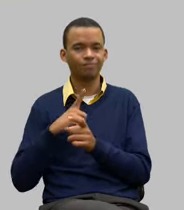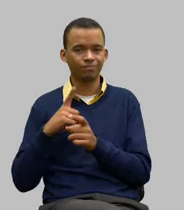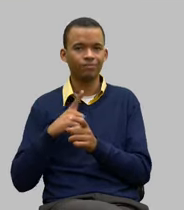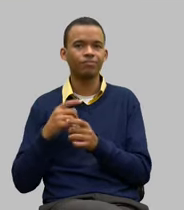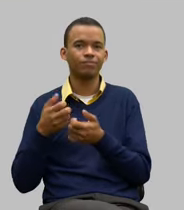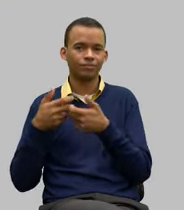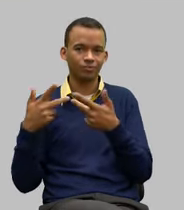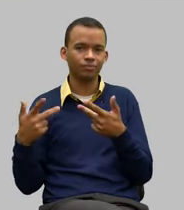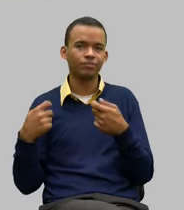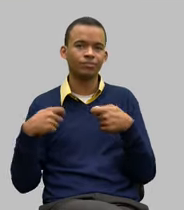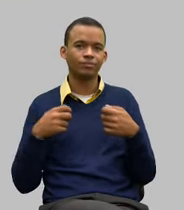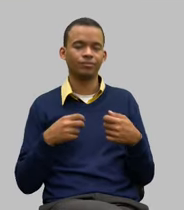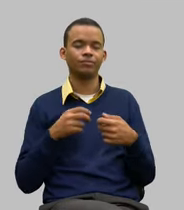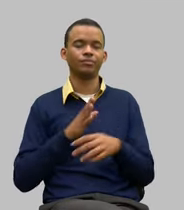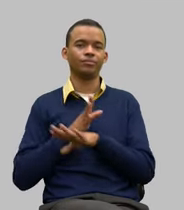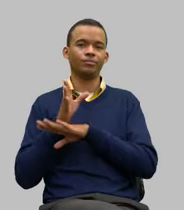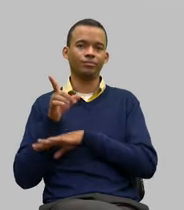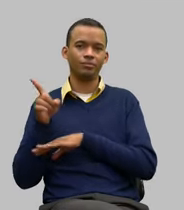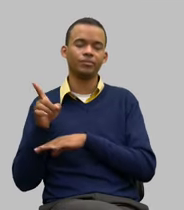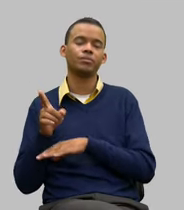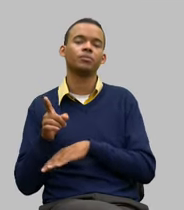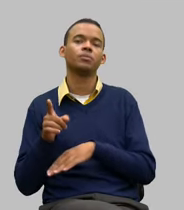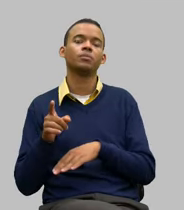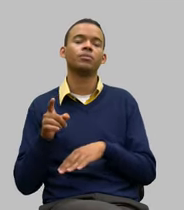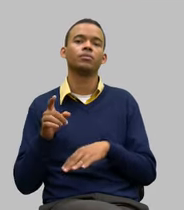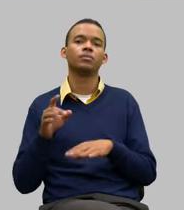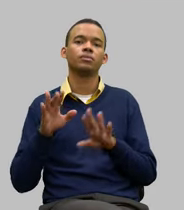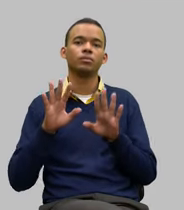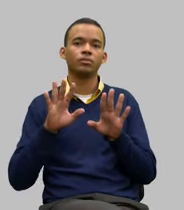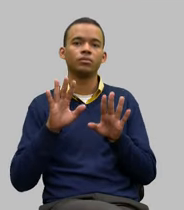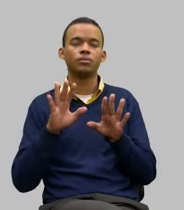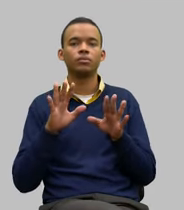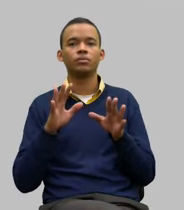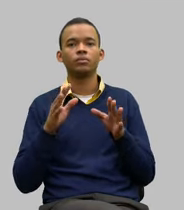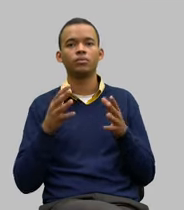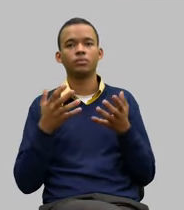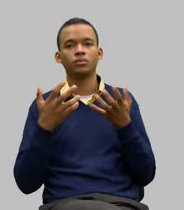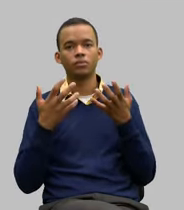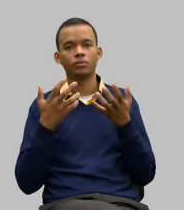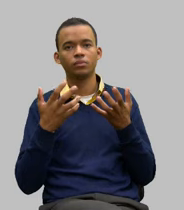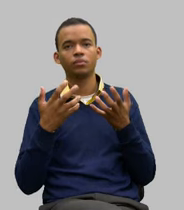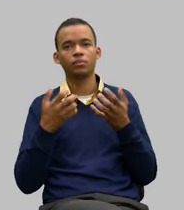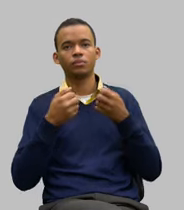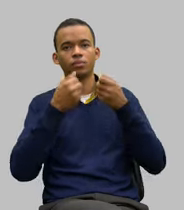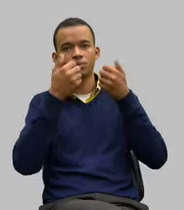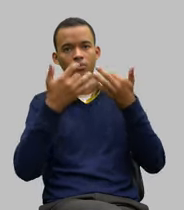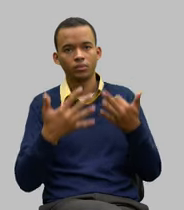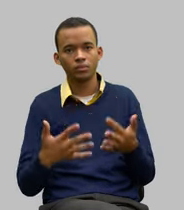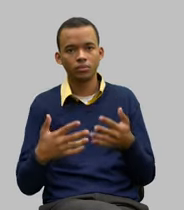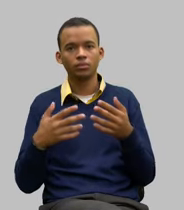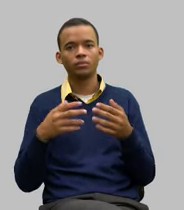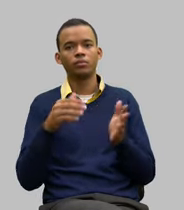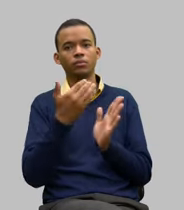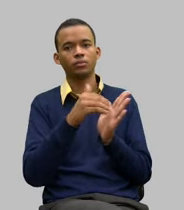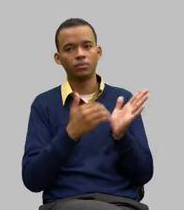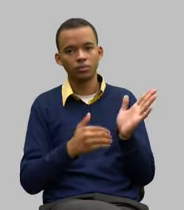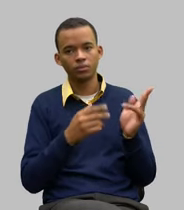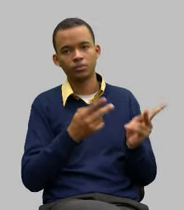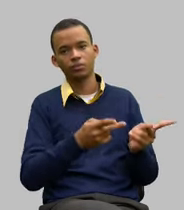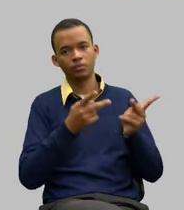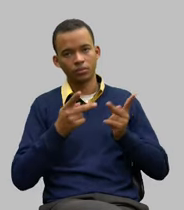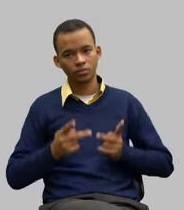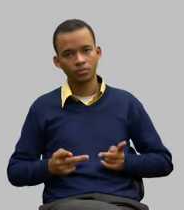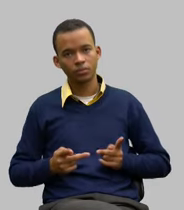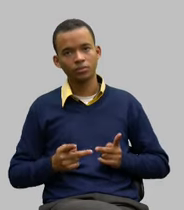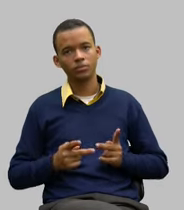nem sempre tem né SG mas é mais é para manifestar recebi a visita do secretário em nosso gabinete há cerca